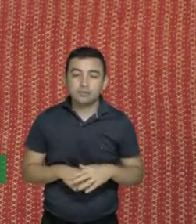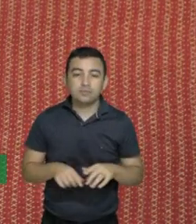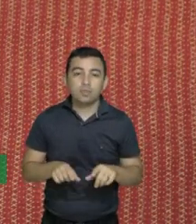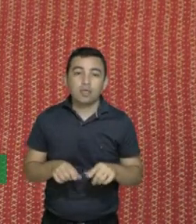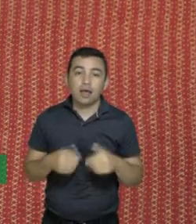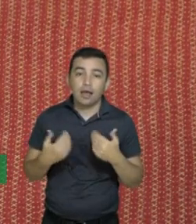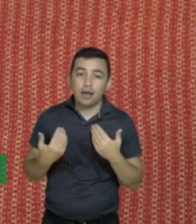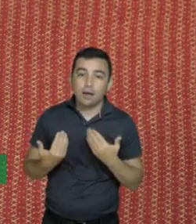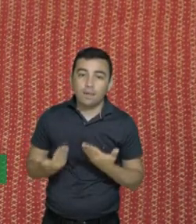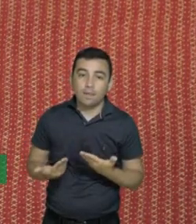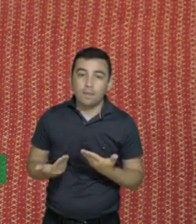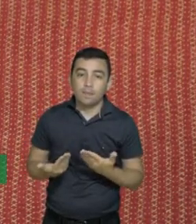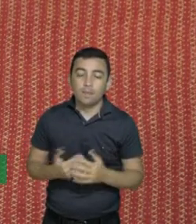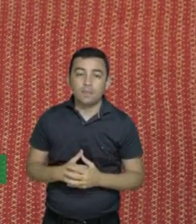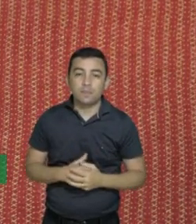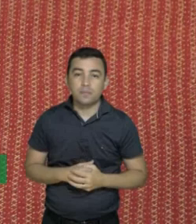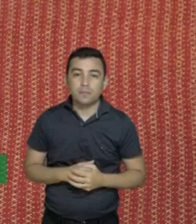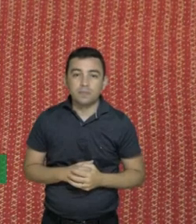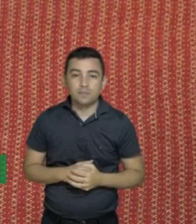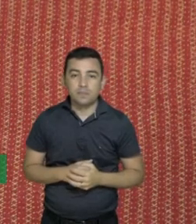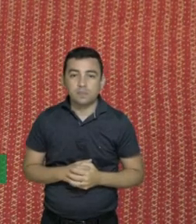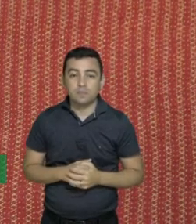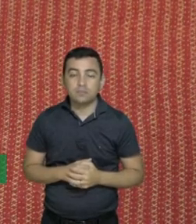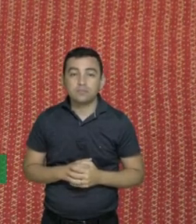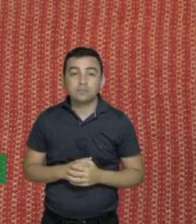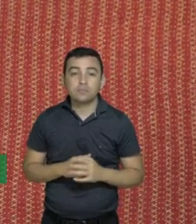mais 30 segundos deputados